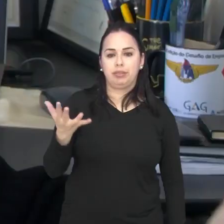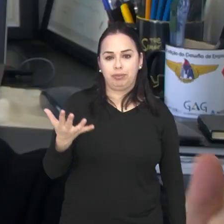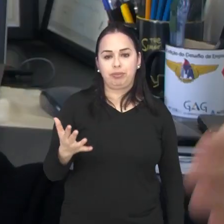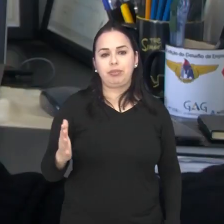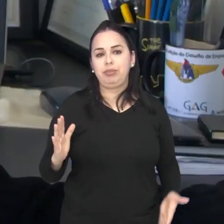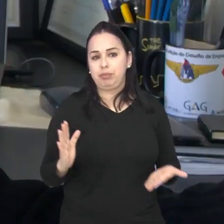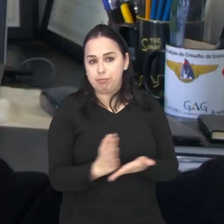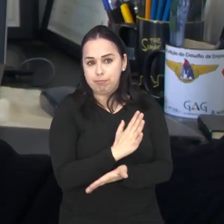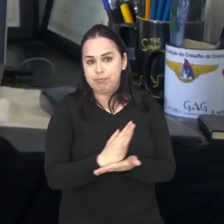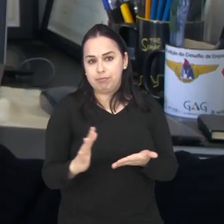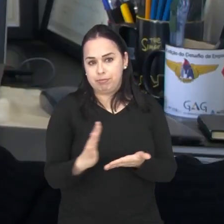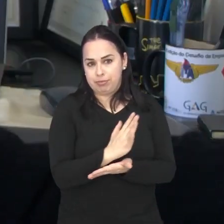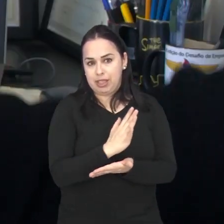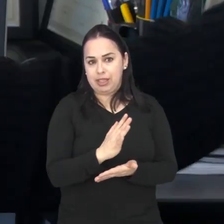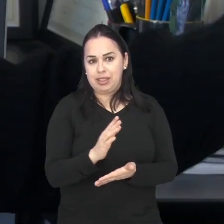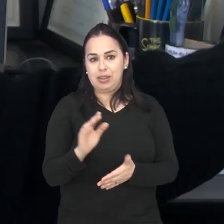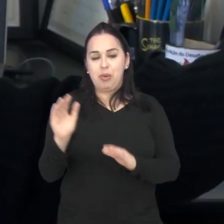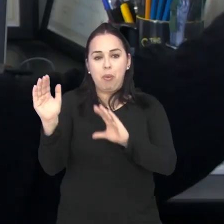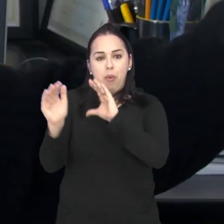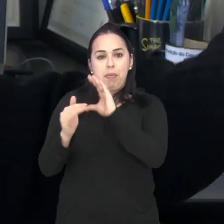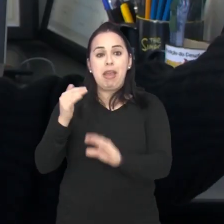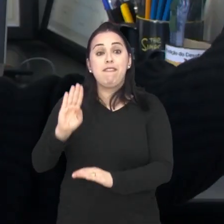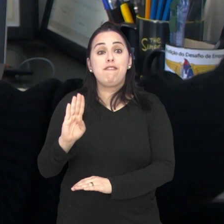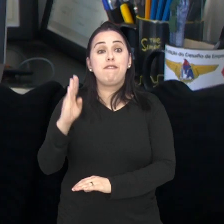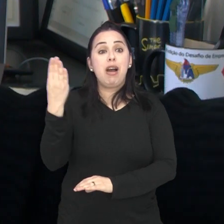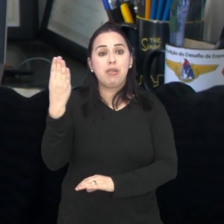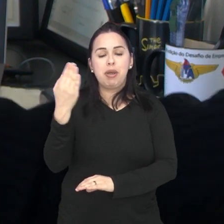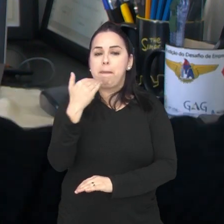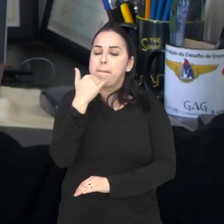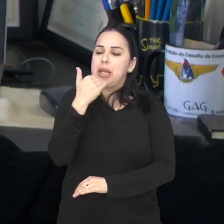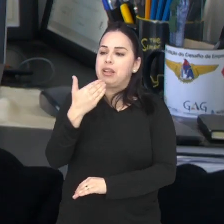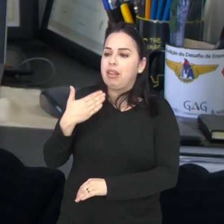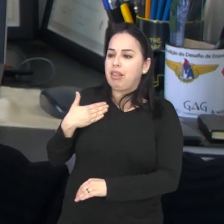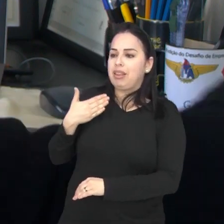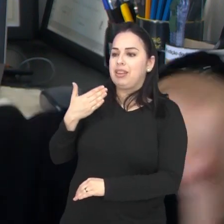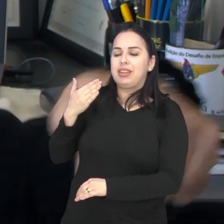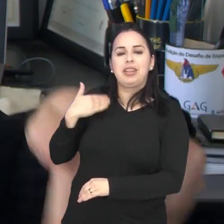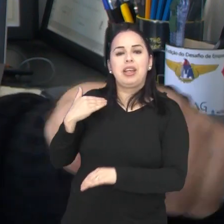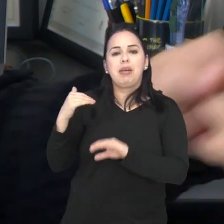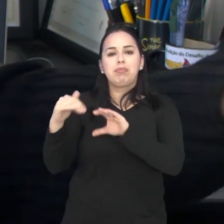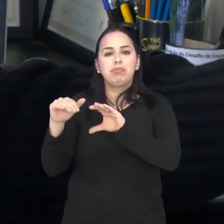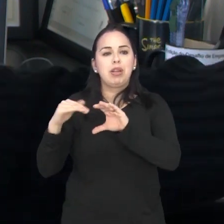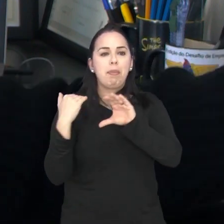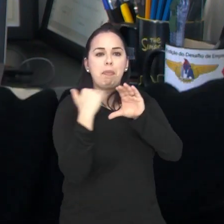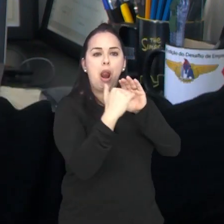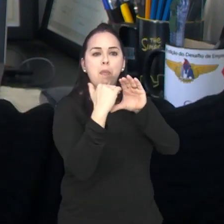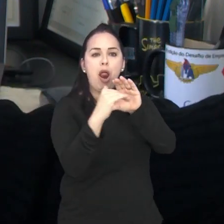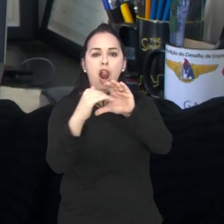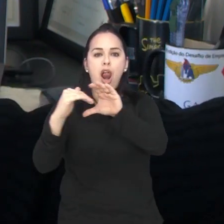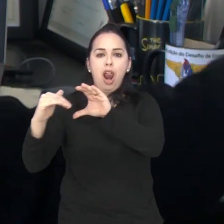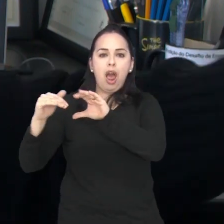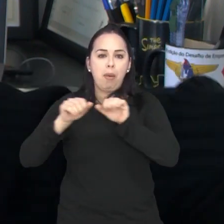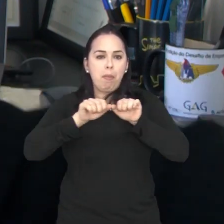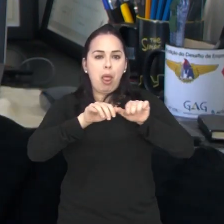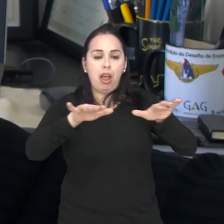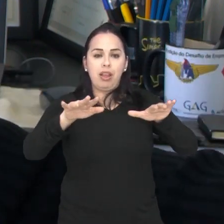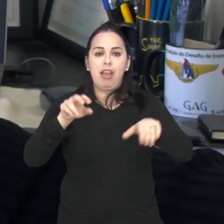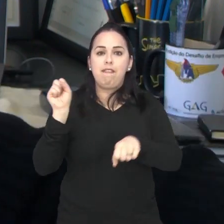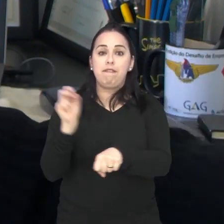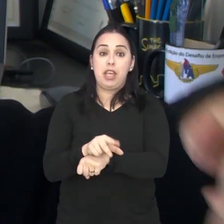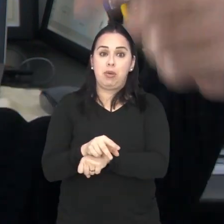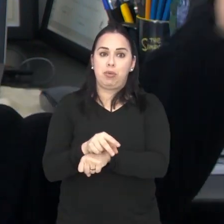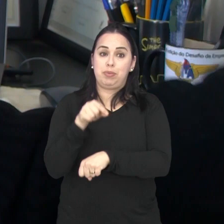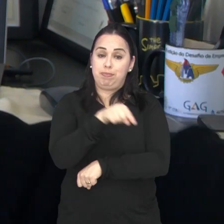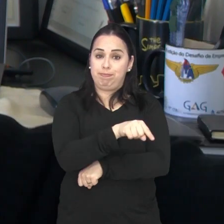espaços. Muitas das vezes um falso e-mail, um falso memorando pede para a pessoa encaminhar para os colegas da seção aquele